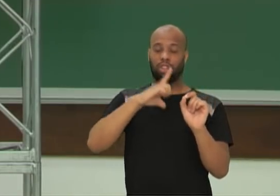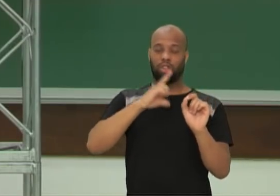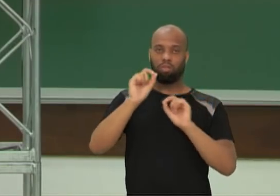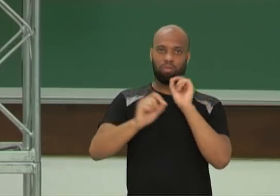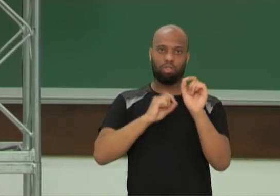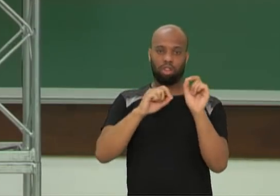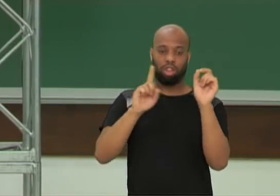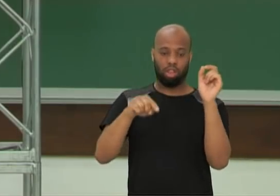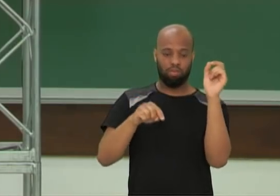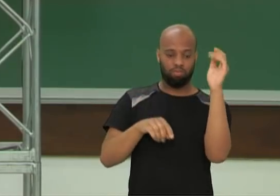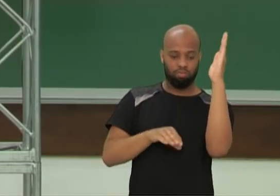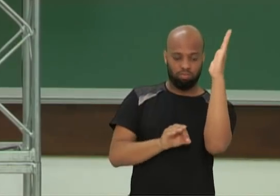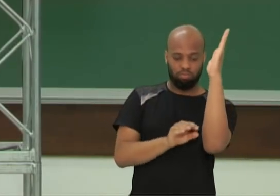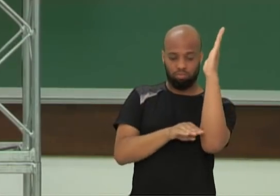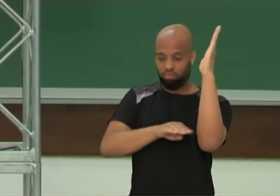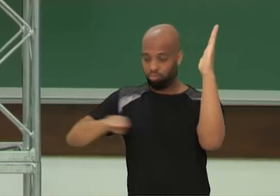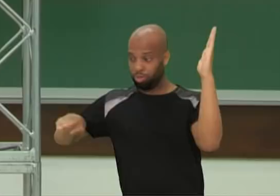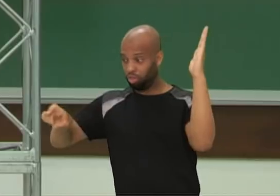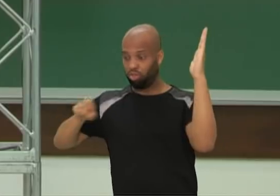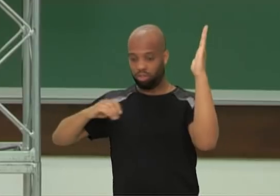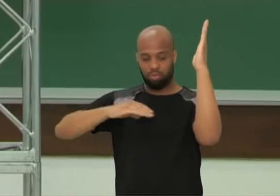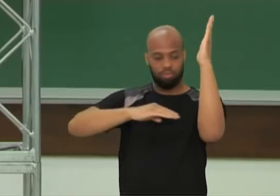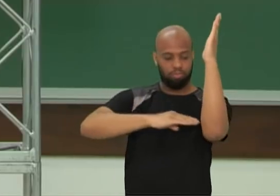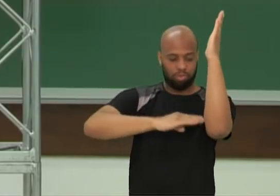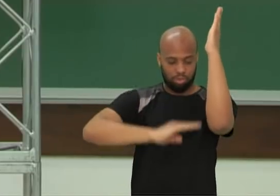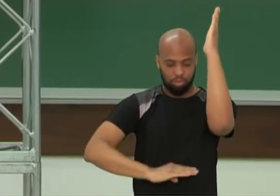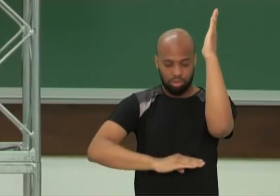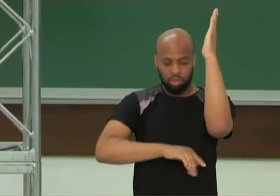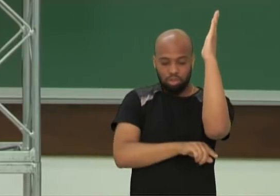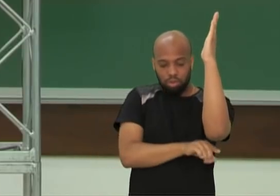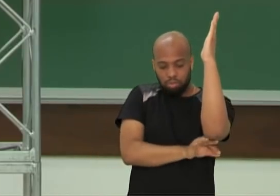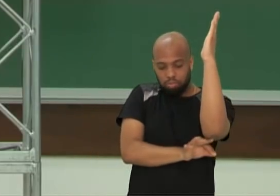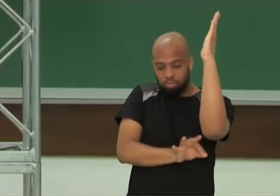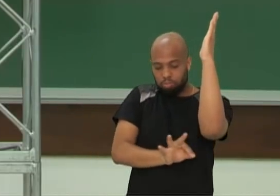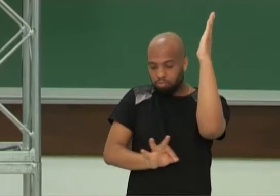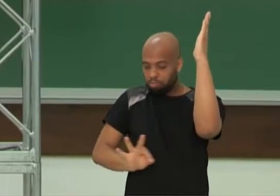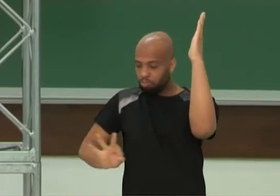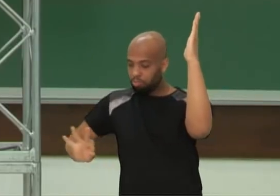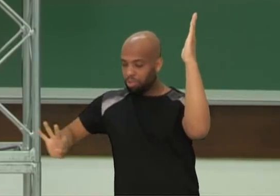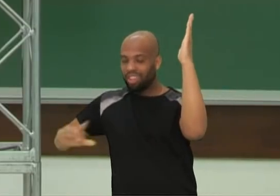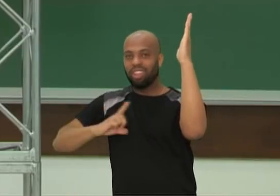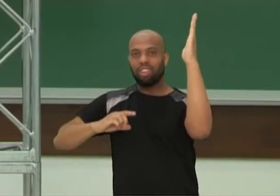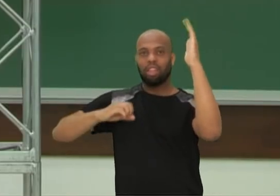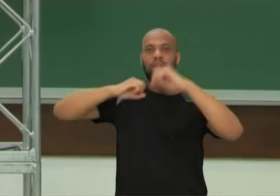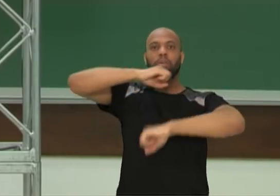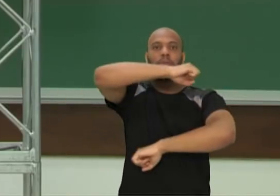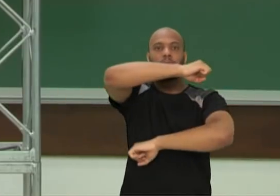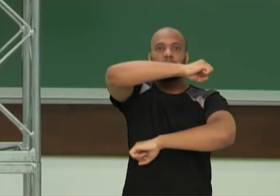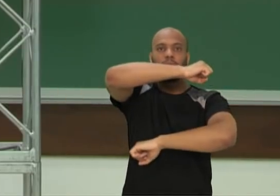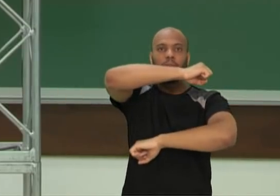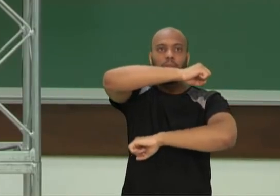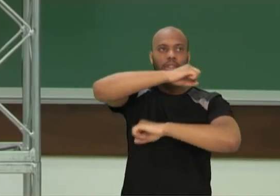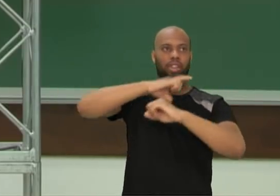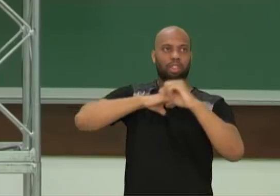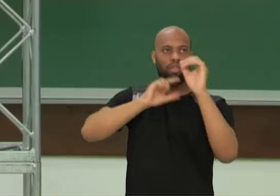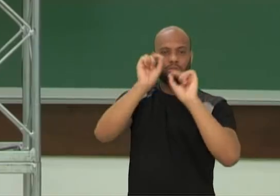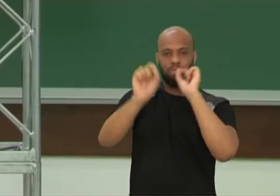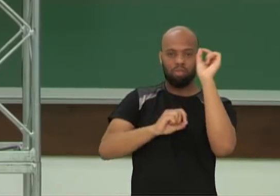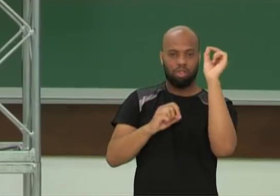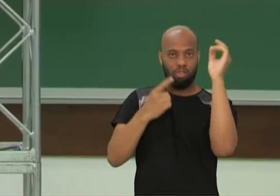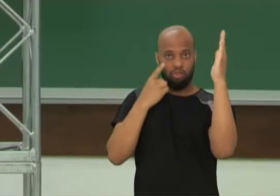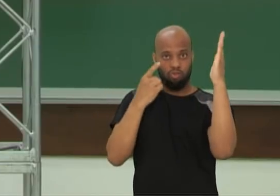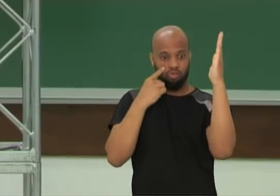no ponto menos 1 da reta X. Então, você vai lá na reta X, encontra o menos 1. Para